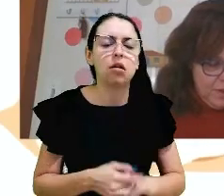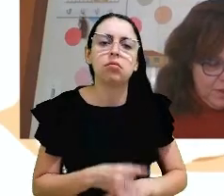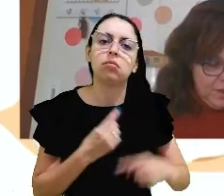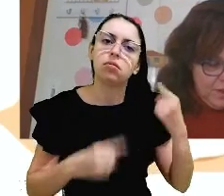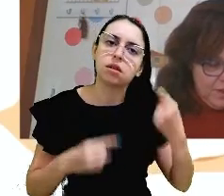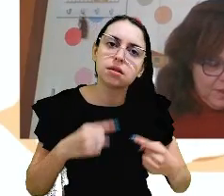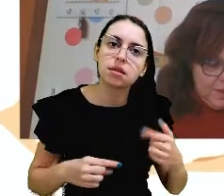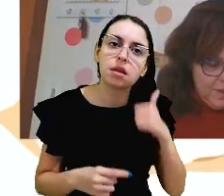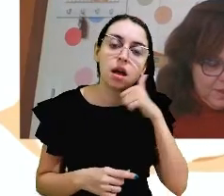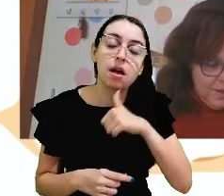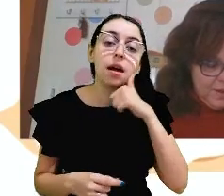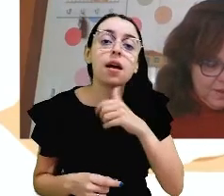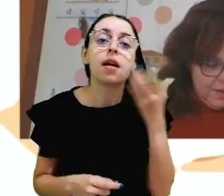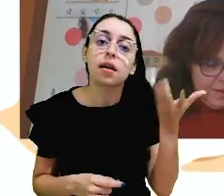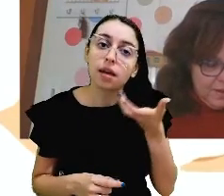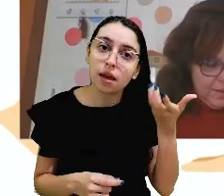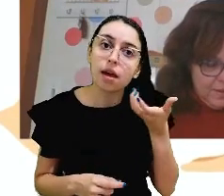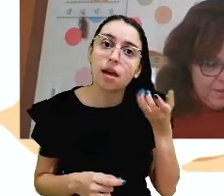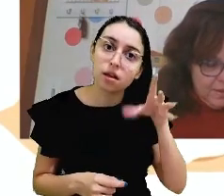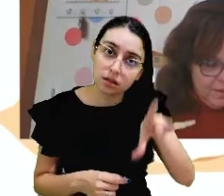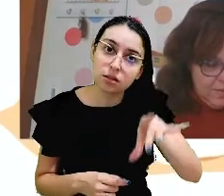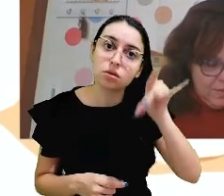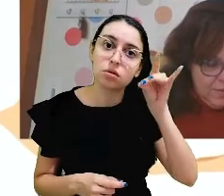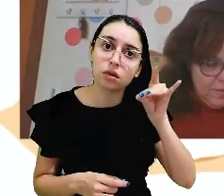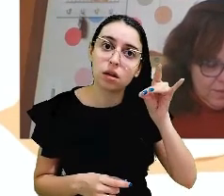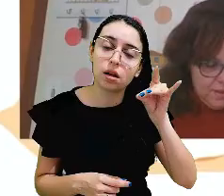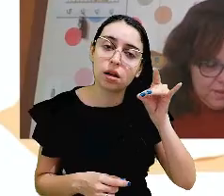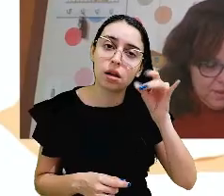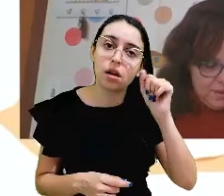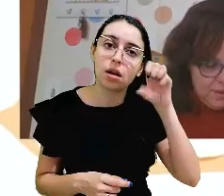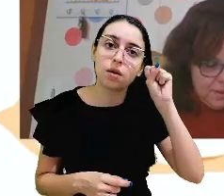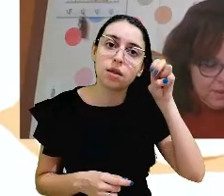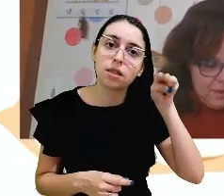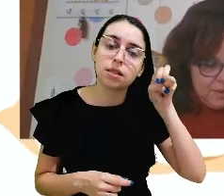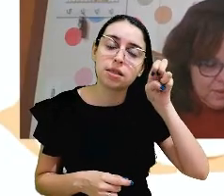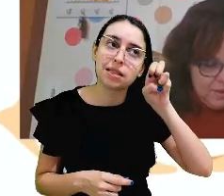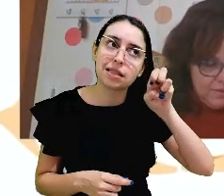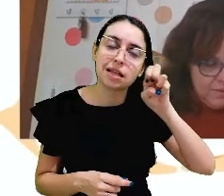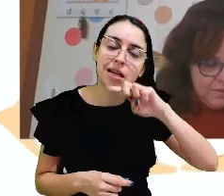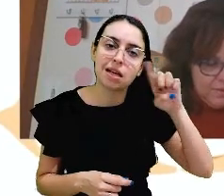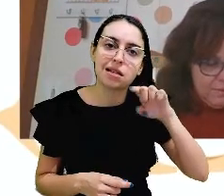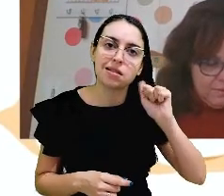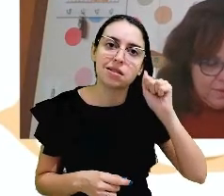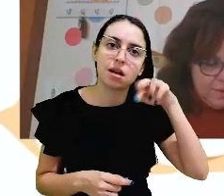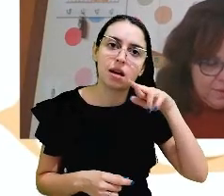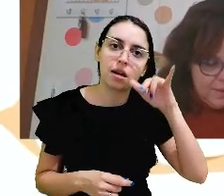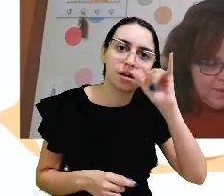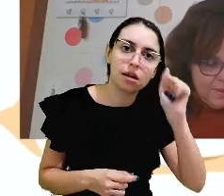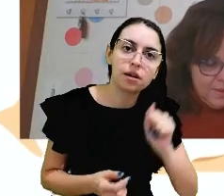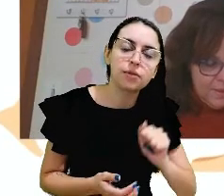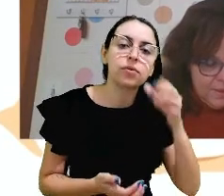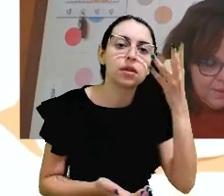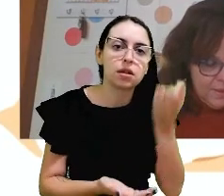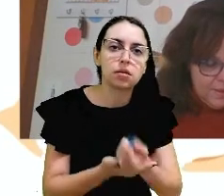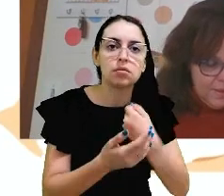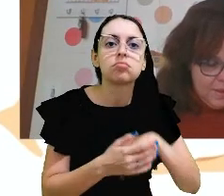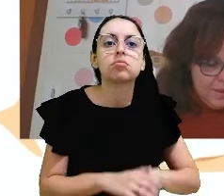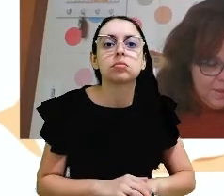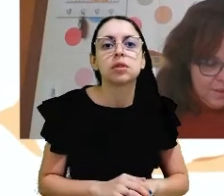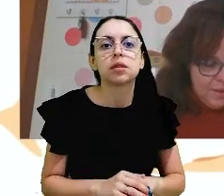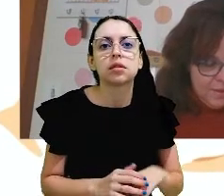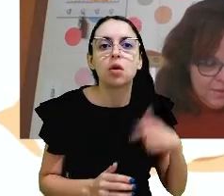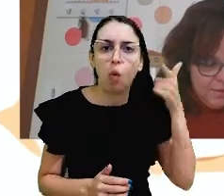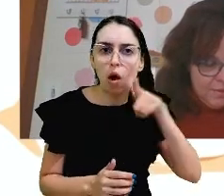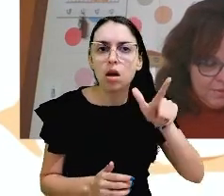se as mulheres que querem escolher uma cesárea de forma autônoma, elas estão conseguindo fazer essa escolha de maneira